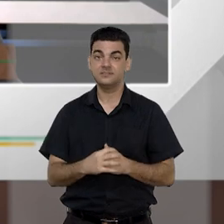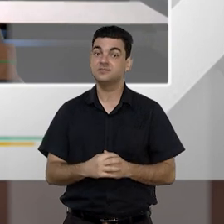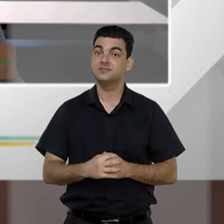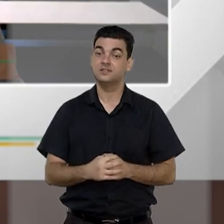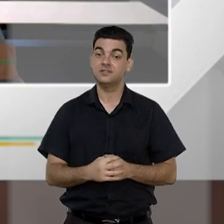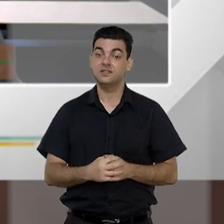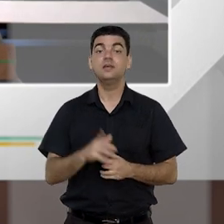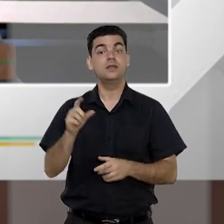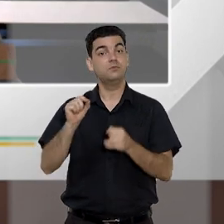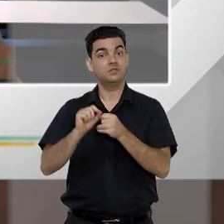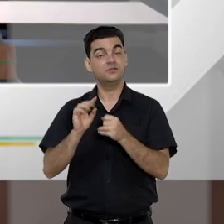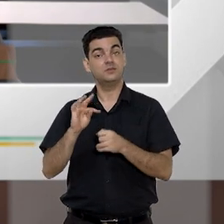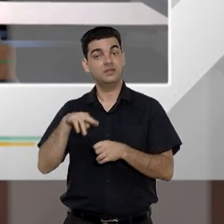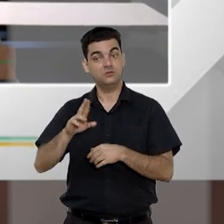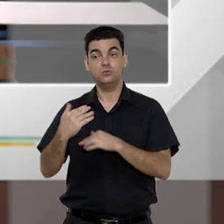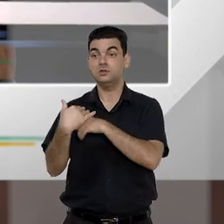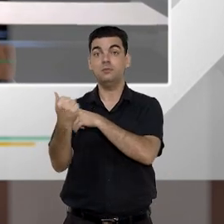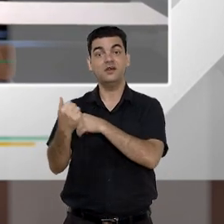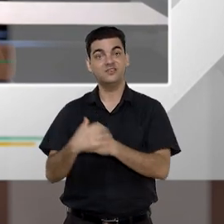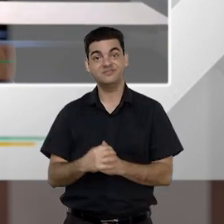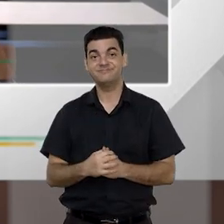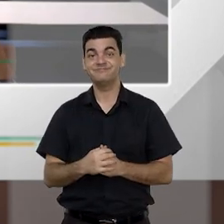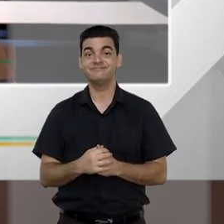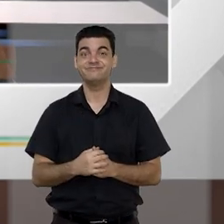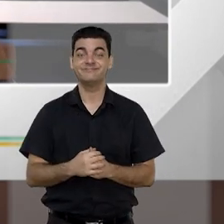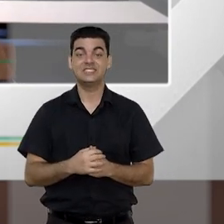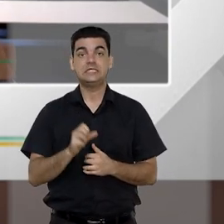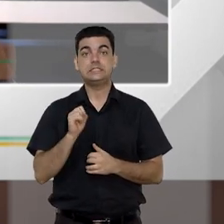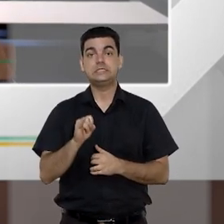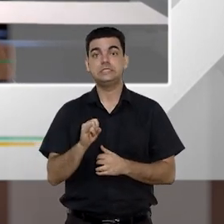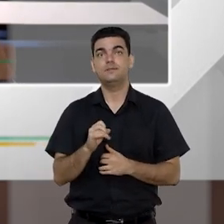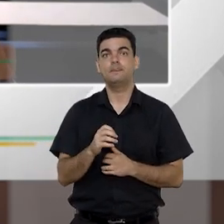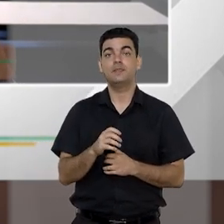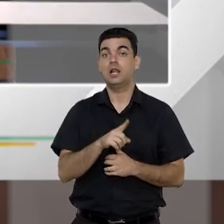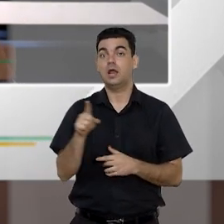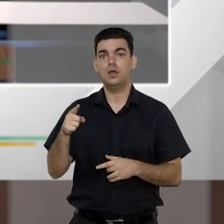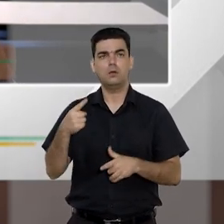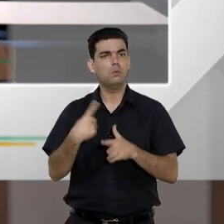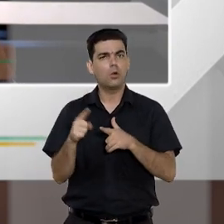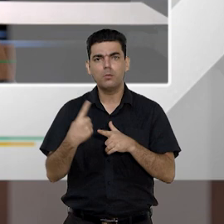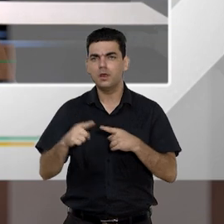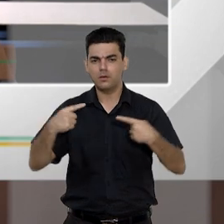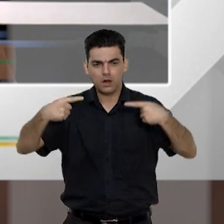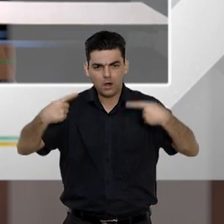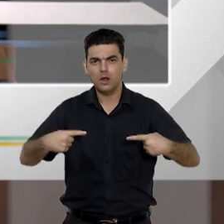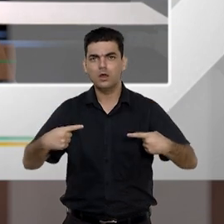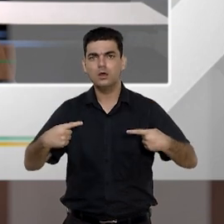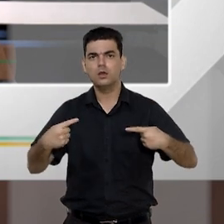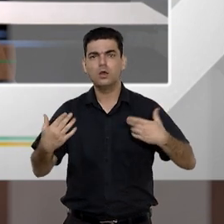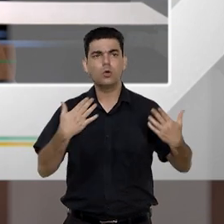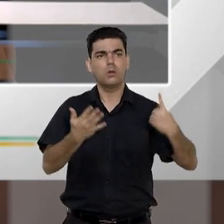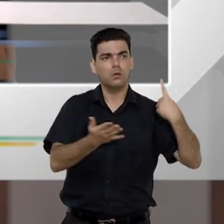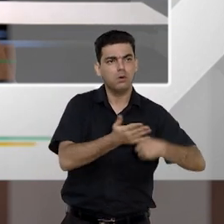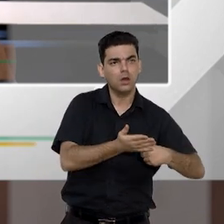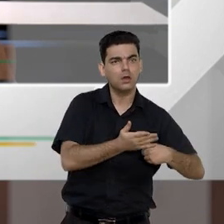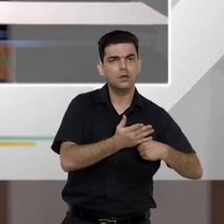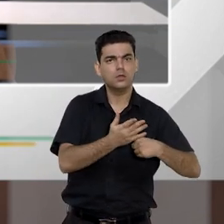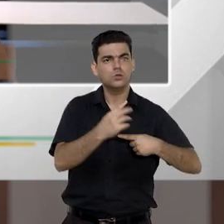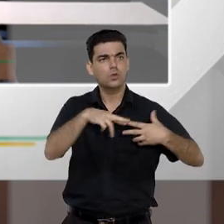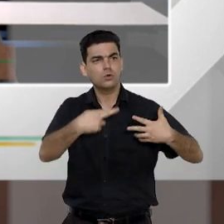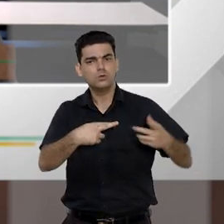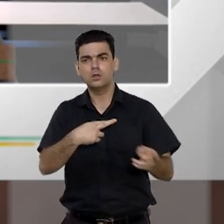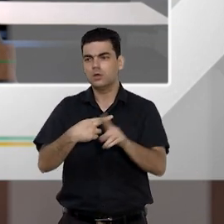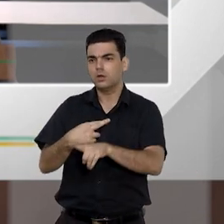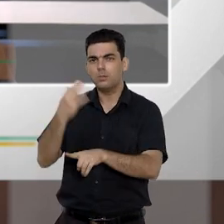que ele pode ser interposto perante a TNU sempre quando houver uma divergência entre